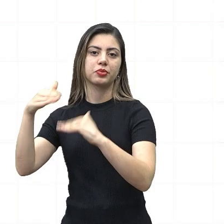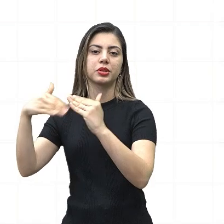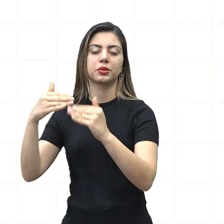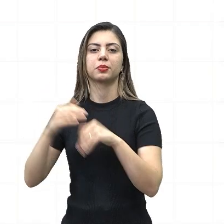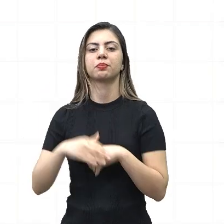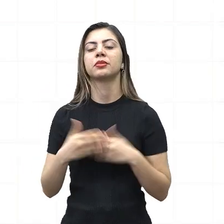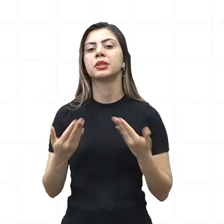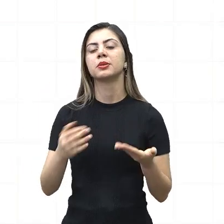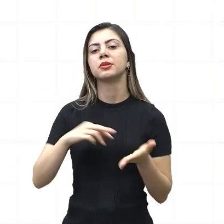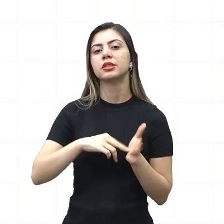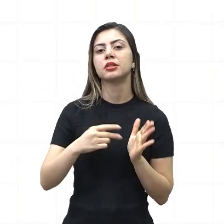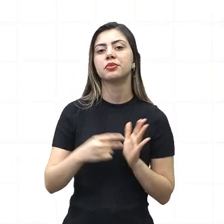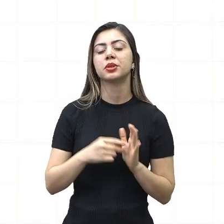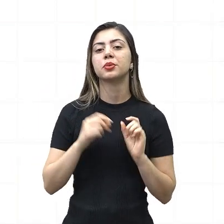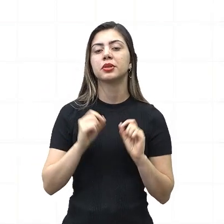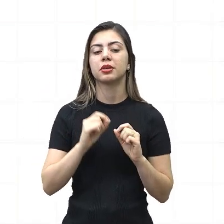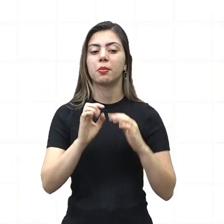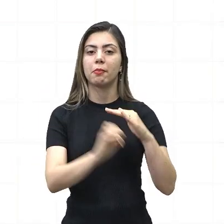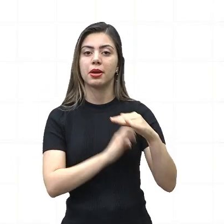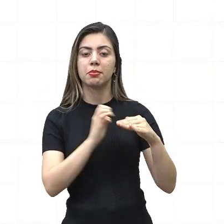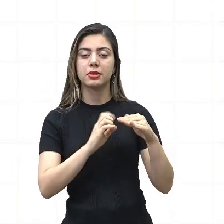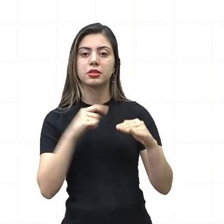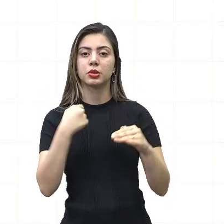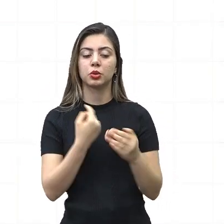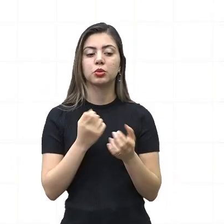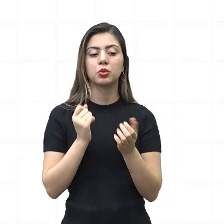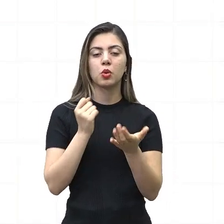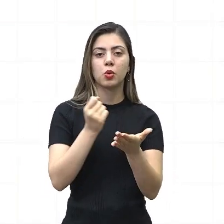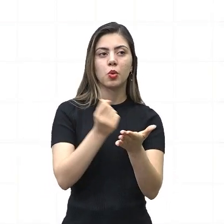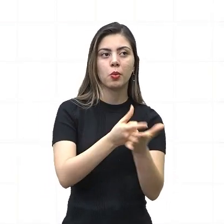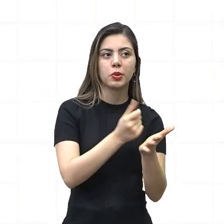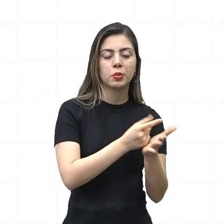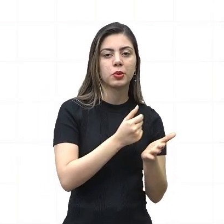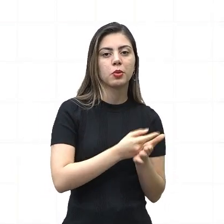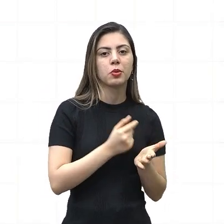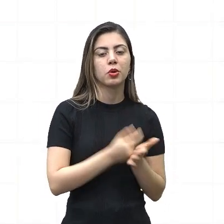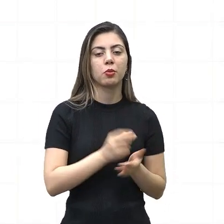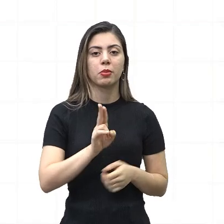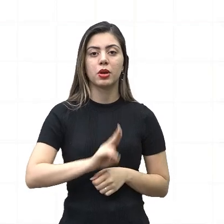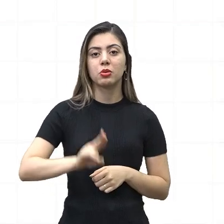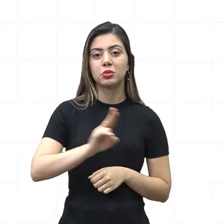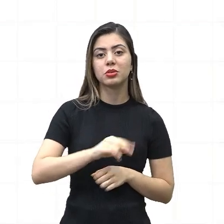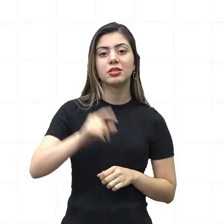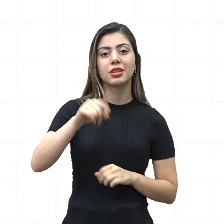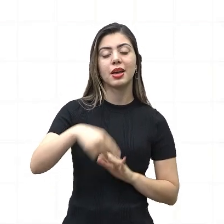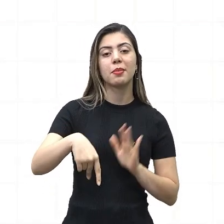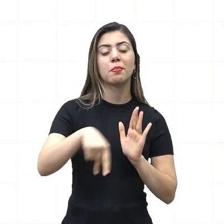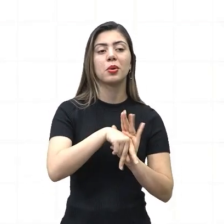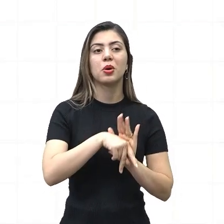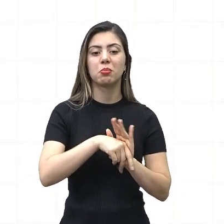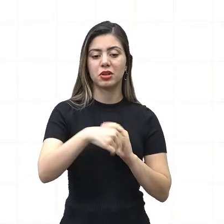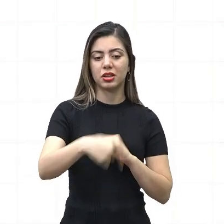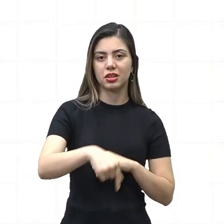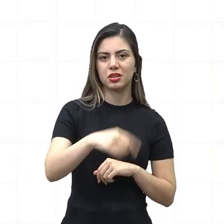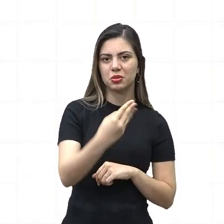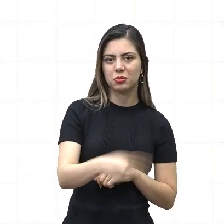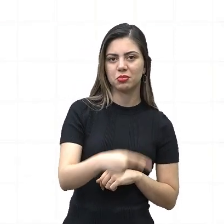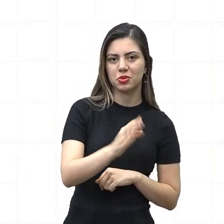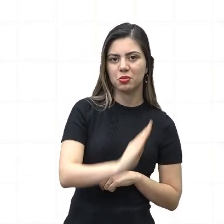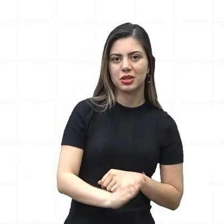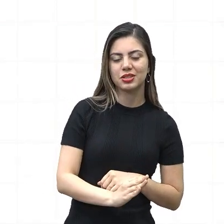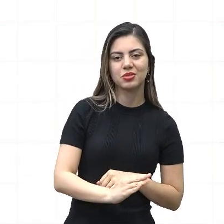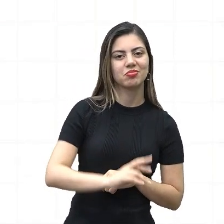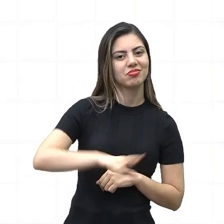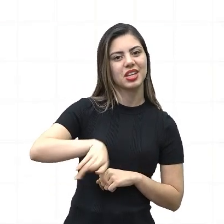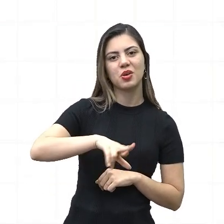empresa, muitas coisas que a gente consome hoje em dia são de marcas que não são brasileiras, a maioria